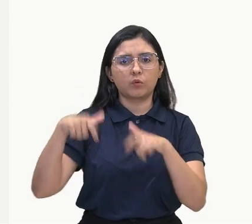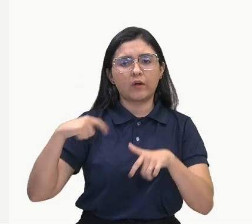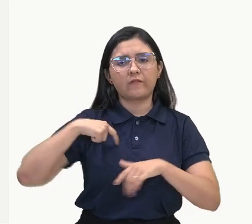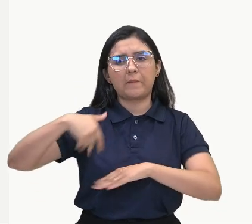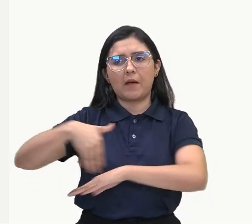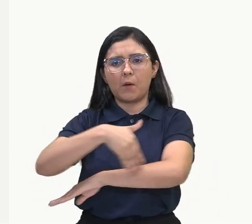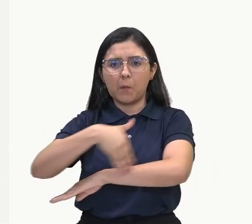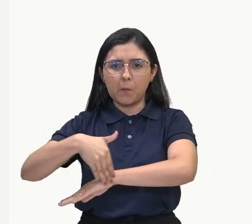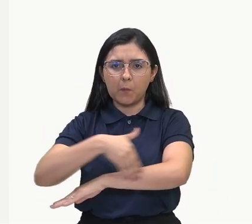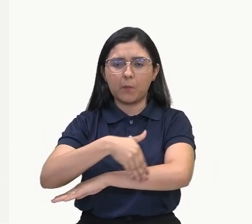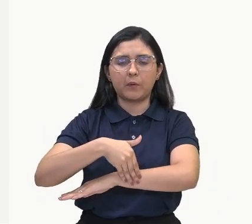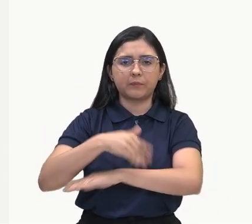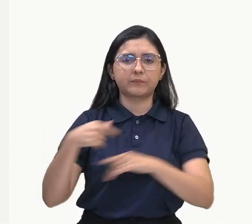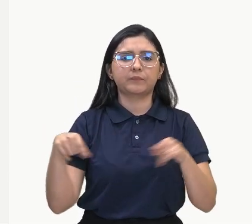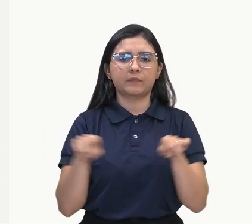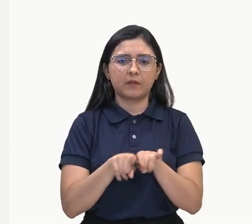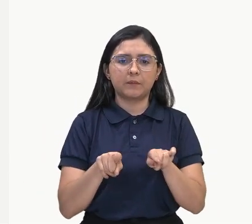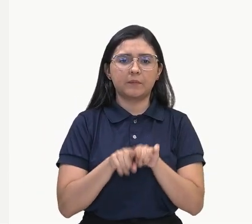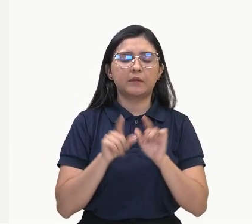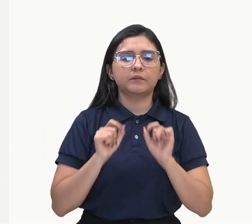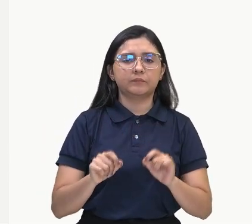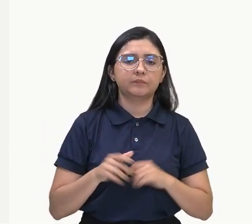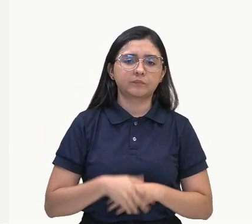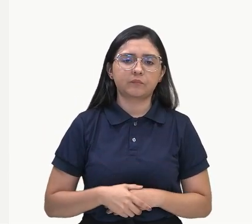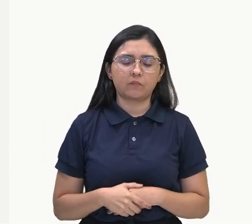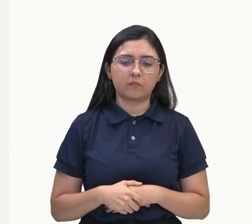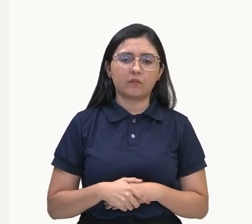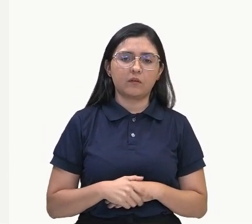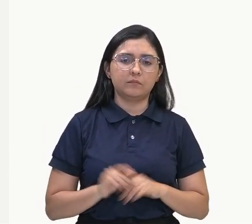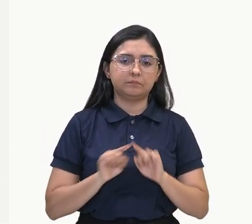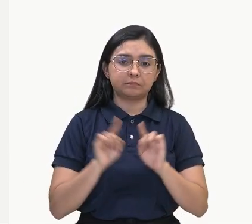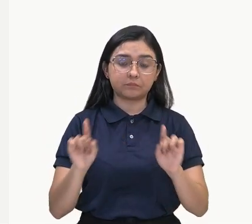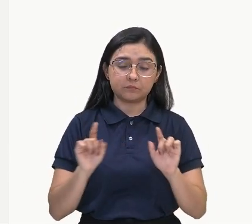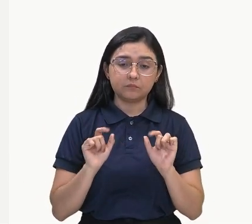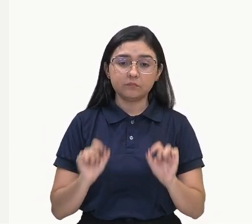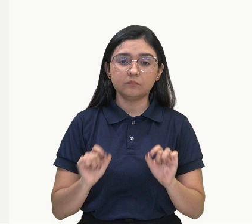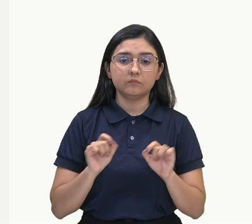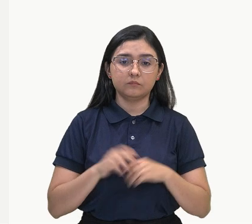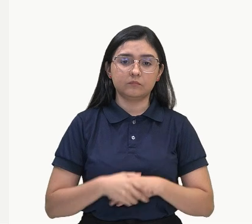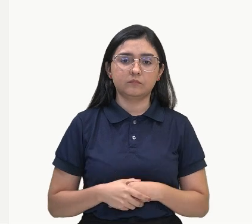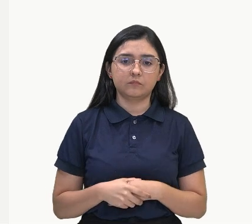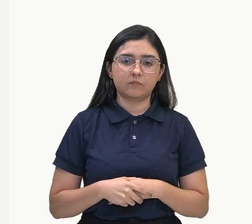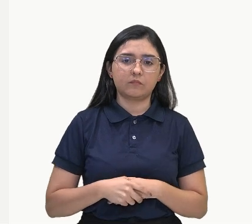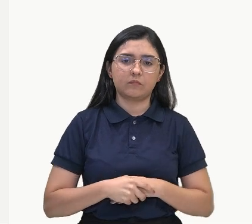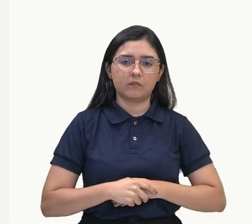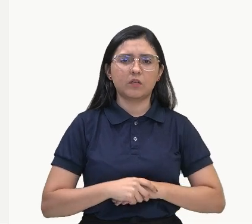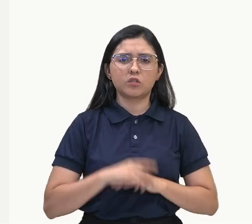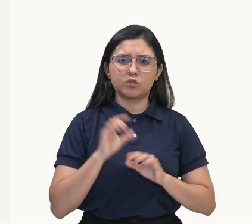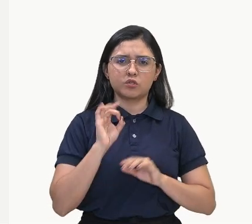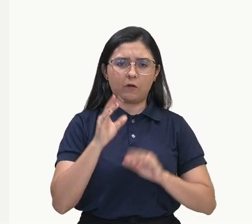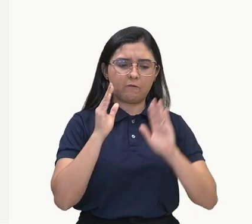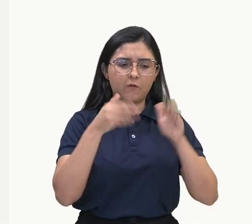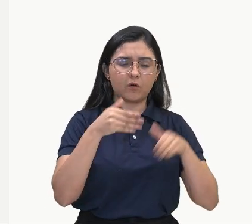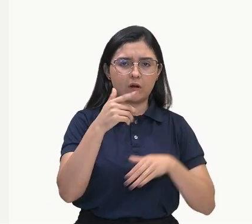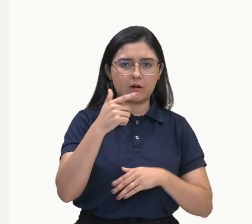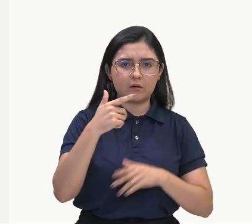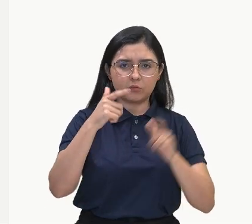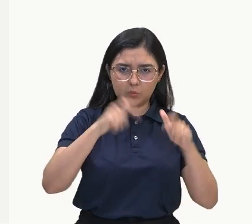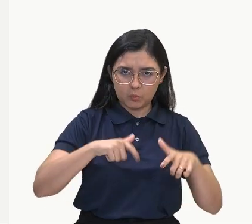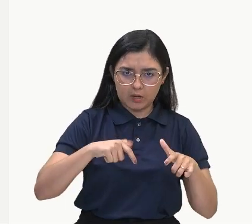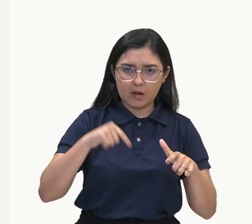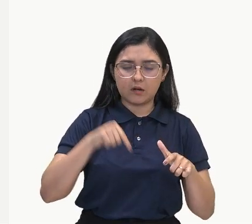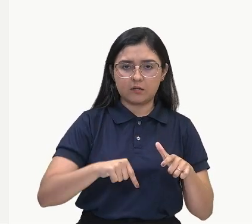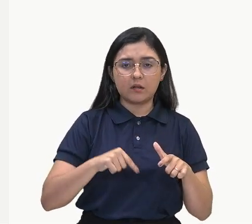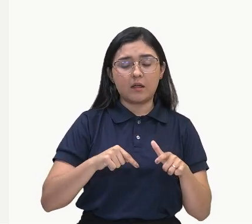rua, ainda que tenham um percurso, mas não acontecem em sua totalidade nesse ambiente. É